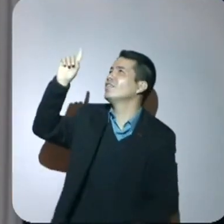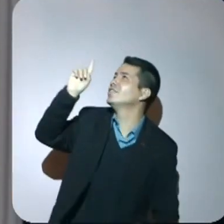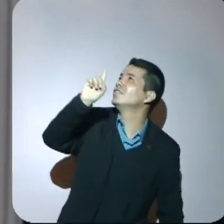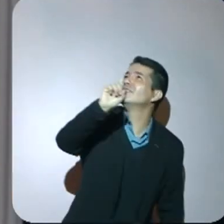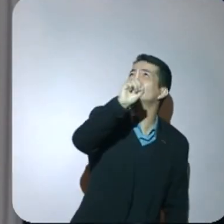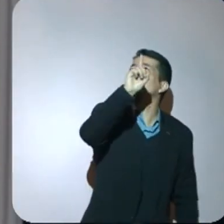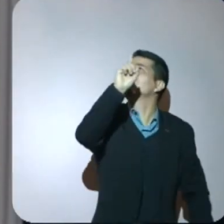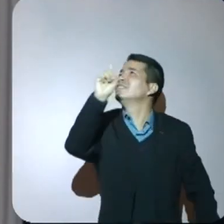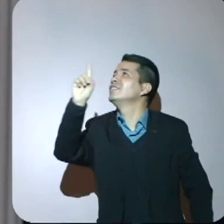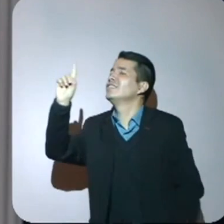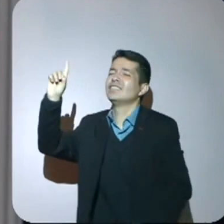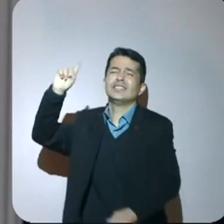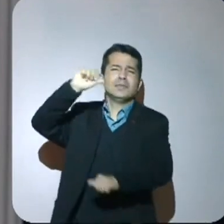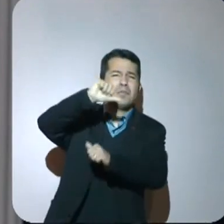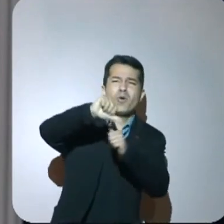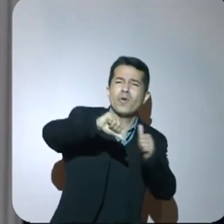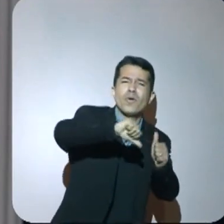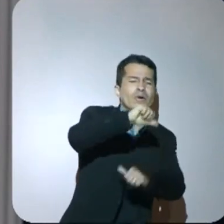mudarás, não